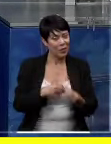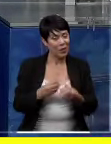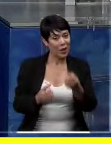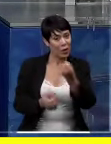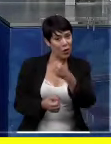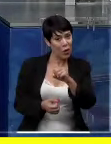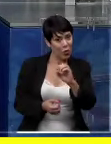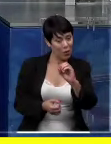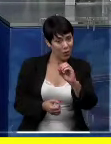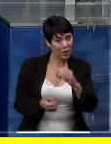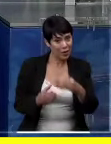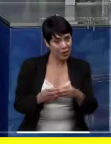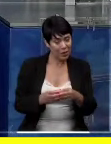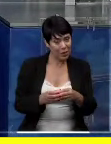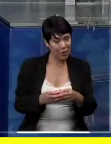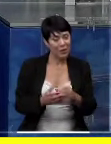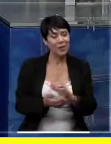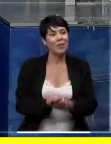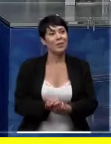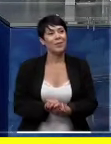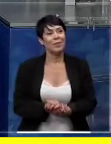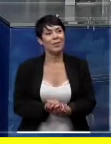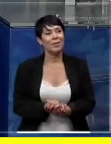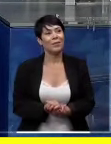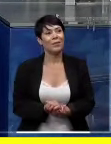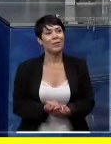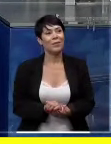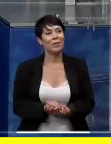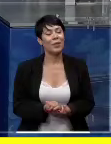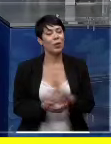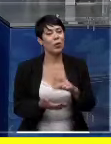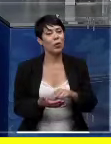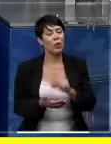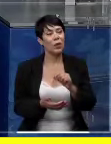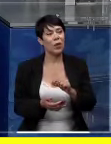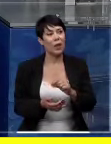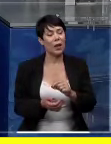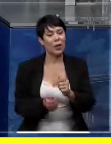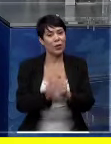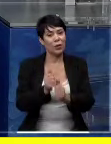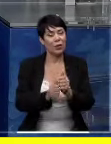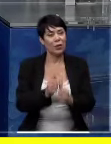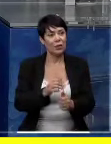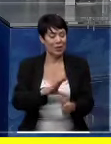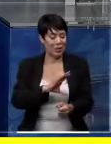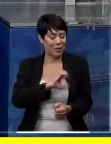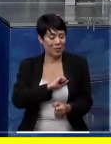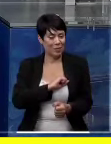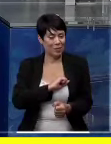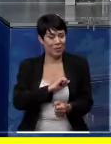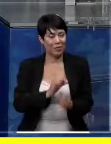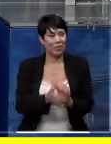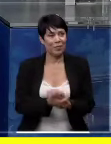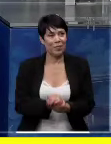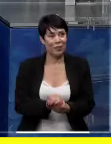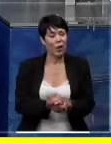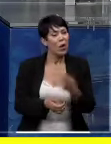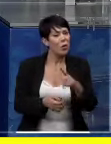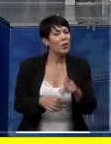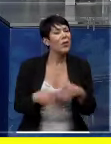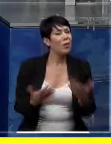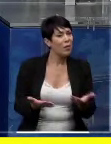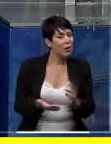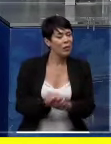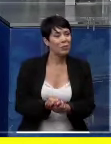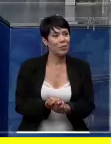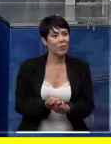embaralhando 80 bolas numeradas de 01 a 80. Sorteio do time do coração. Qual é o seu time do coração,